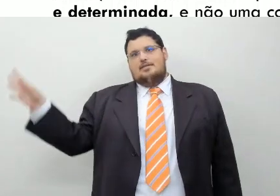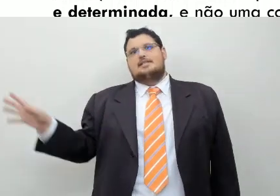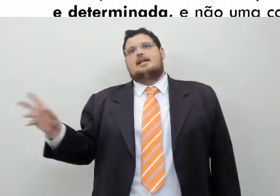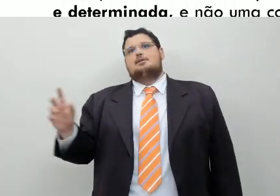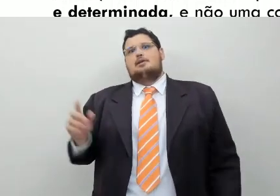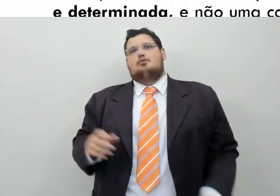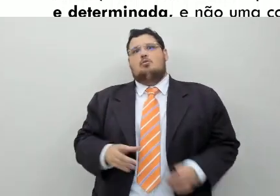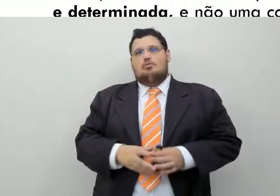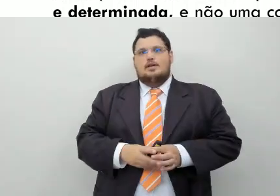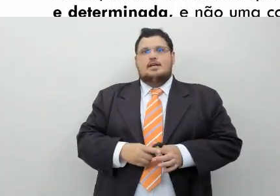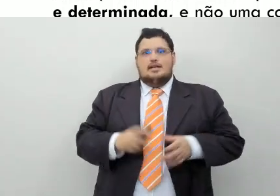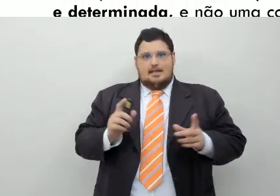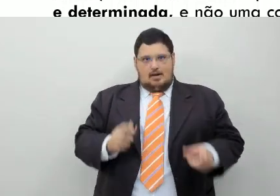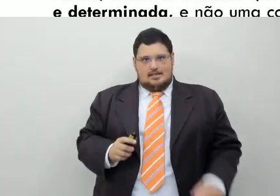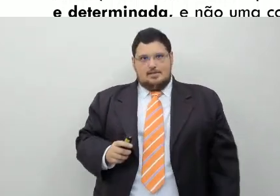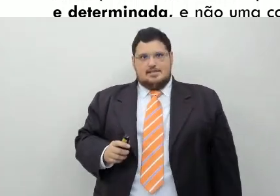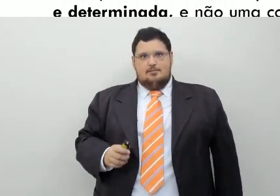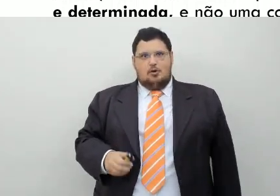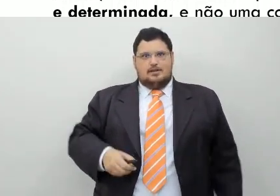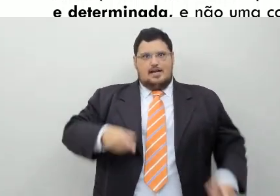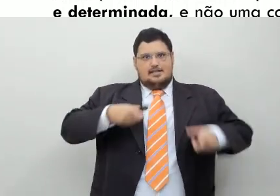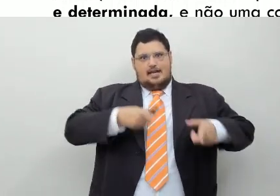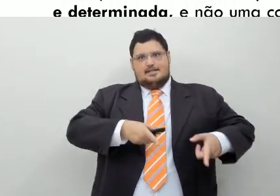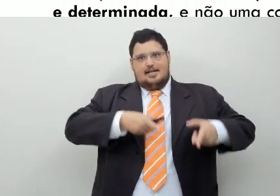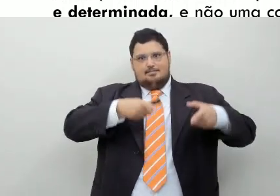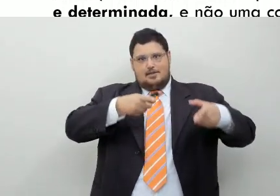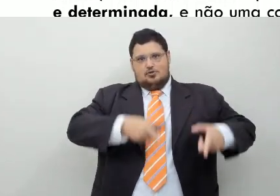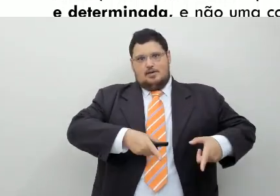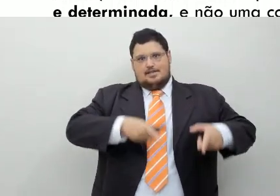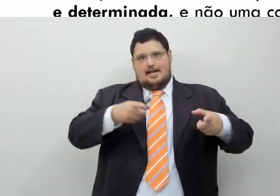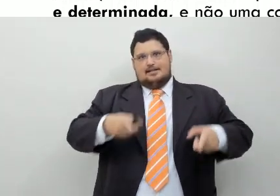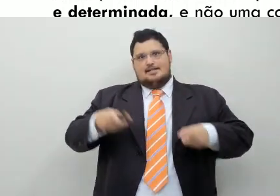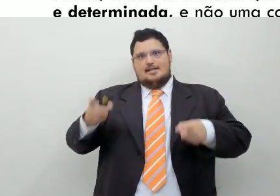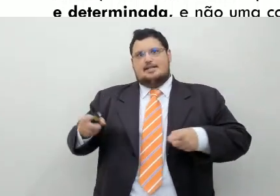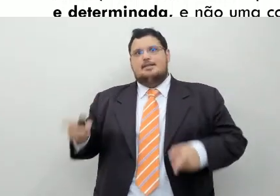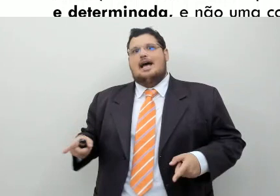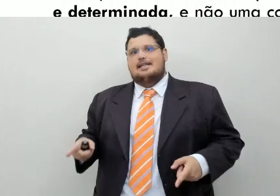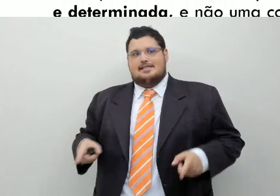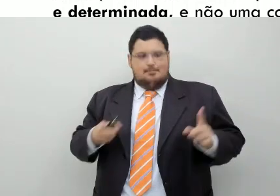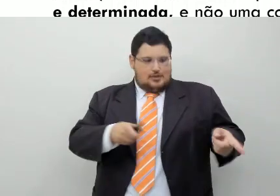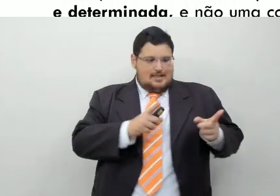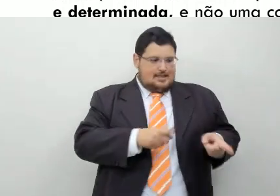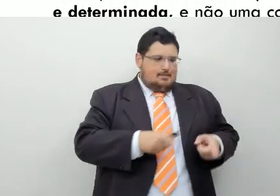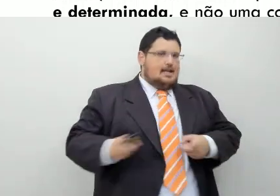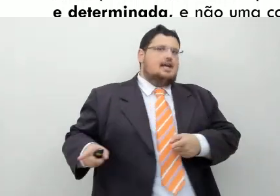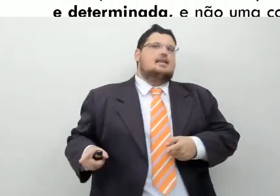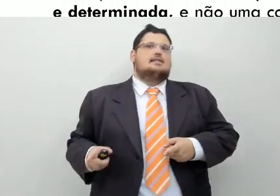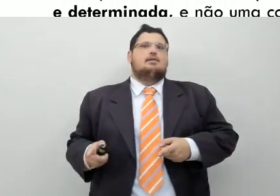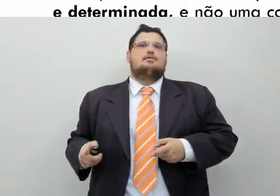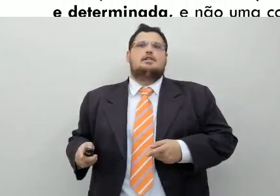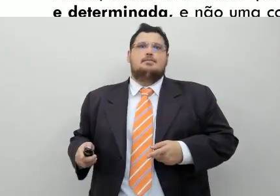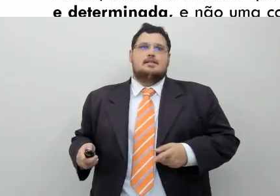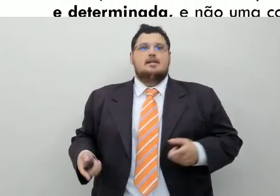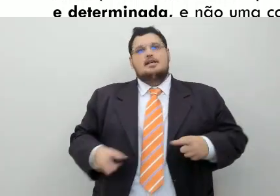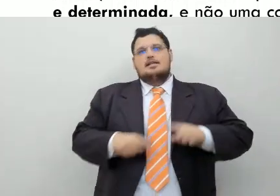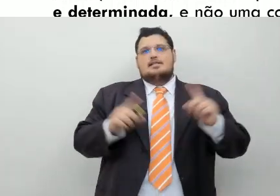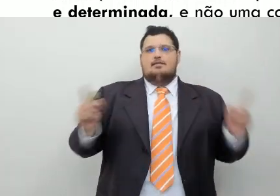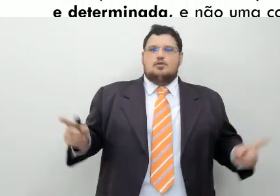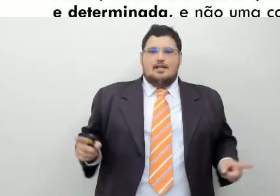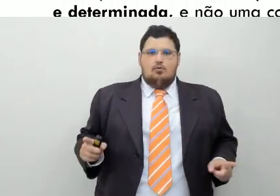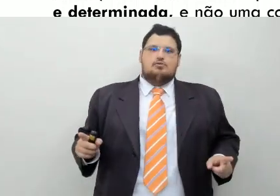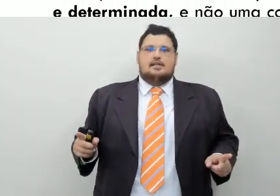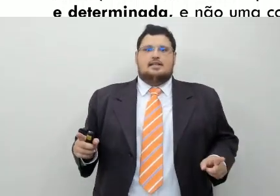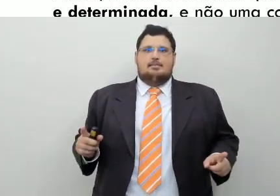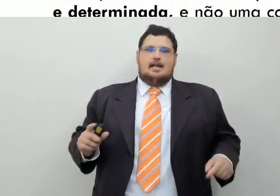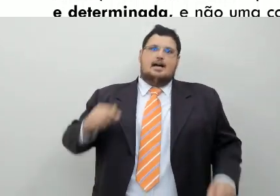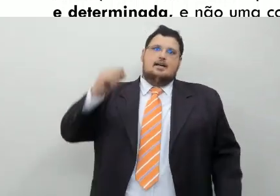daí vai ser crime de perigo comum. Então essa é uma decisão importante, tem que ser pessoas certas e determinadas, tem que poder determinar quem são as vítimas. Se você